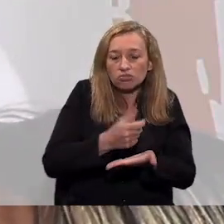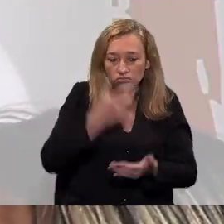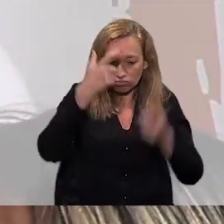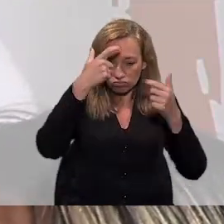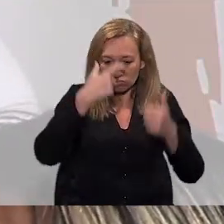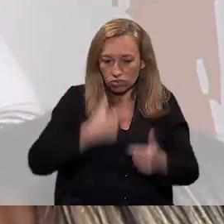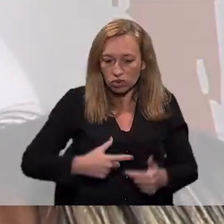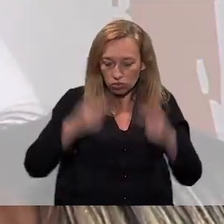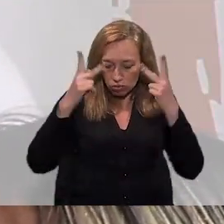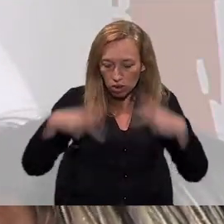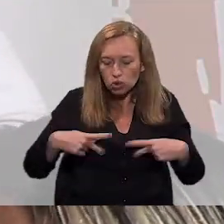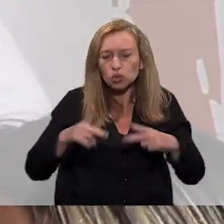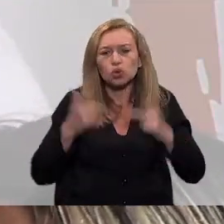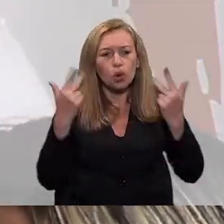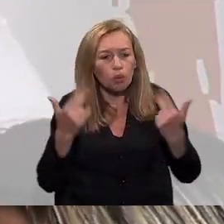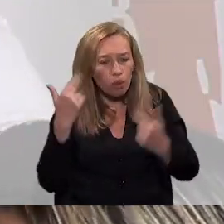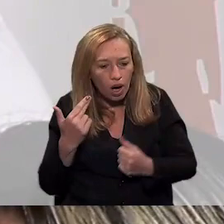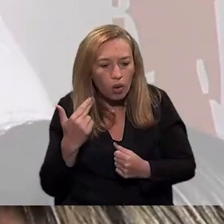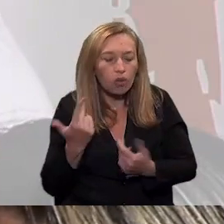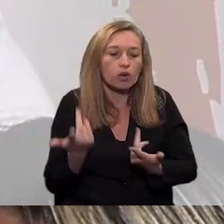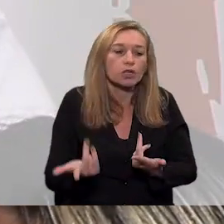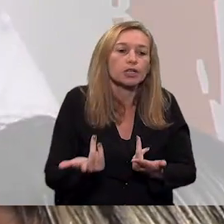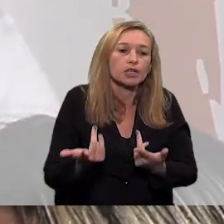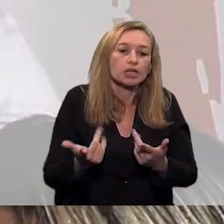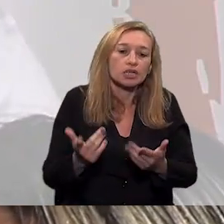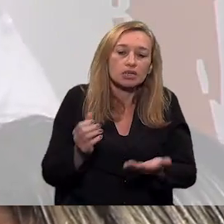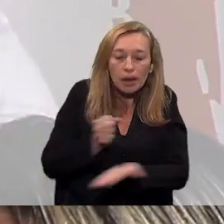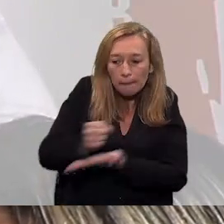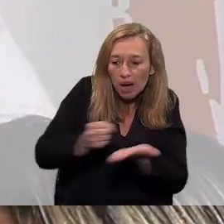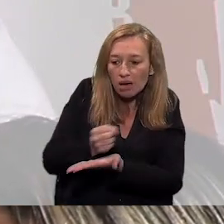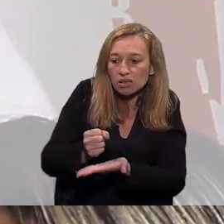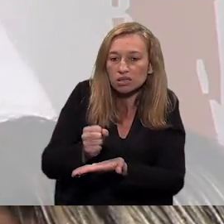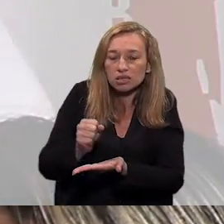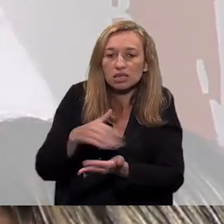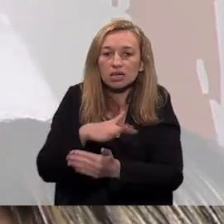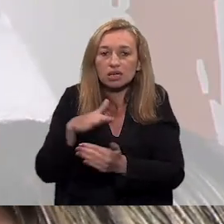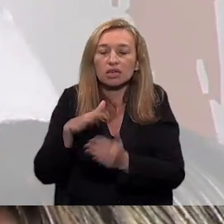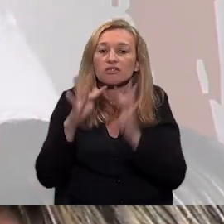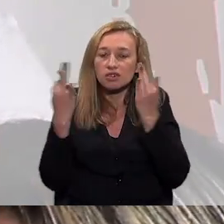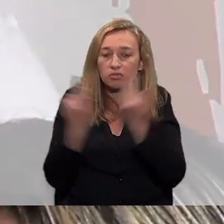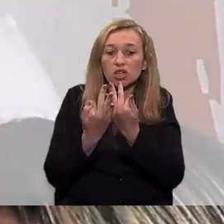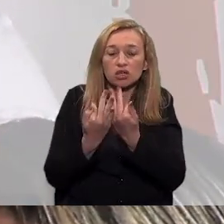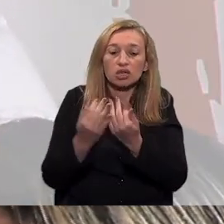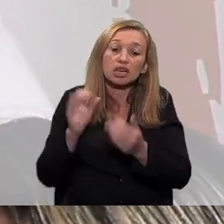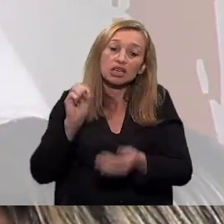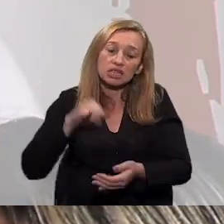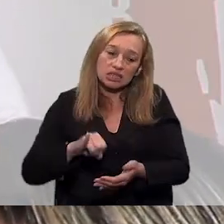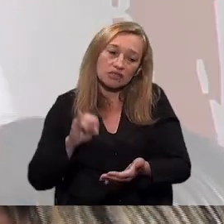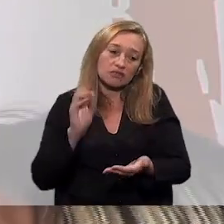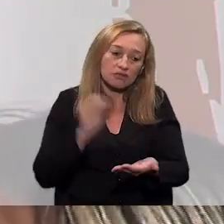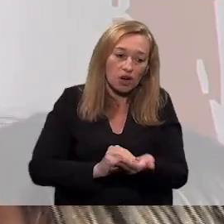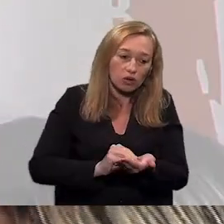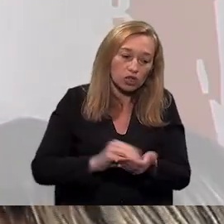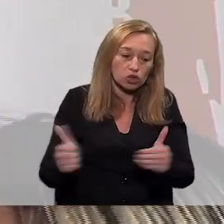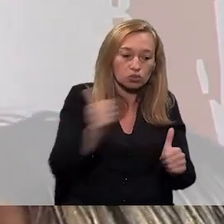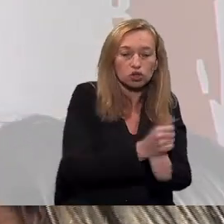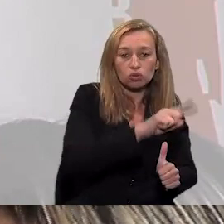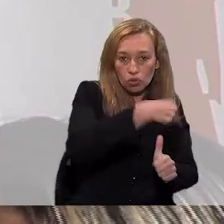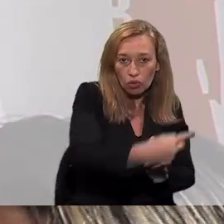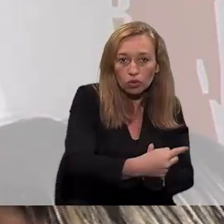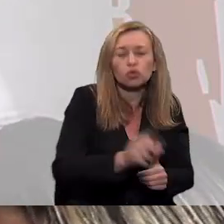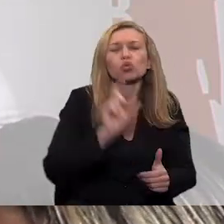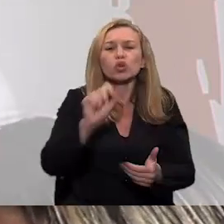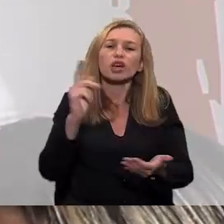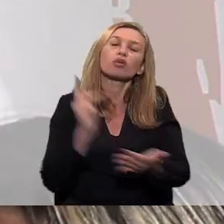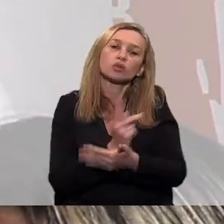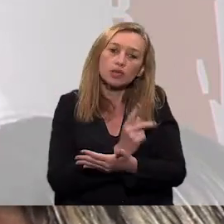humano normal em que ele se baseia na família. Quando um falta, ele substitui pelo outro.